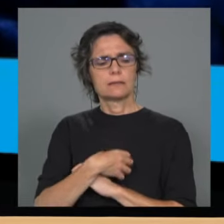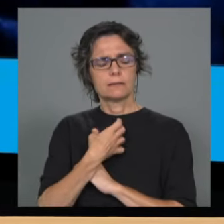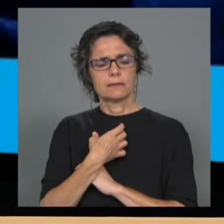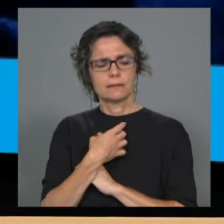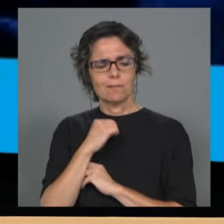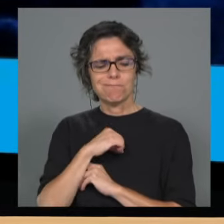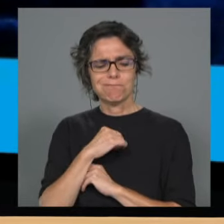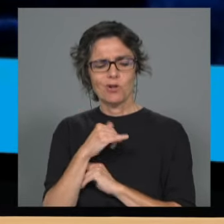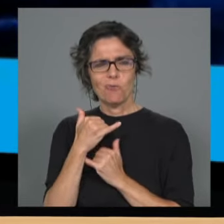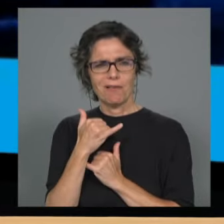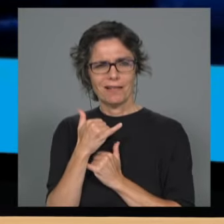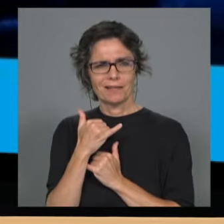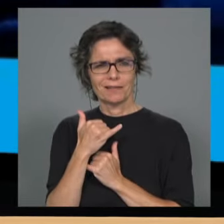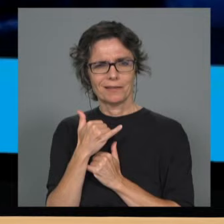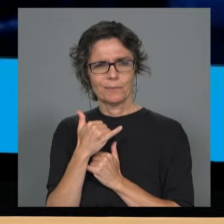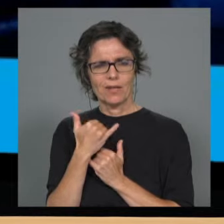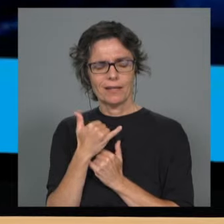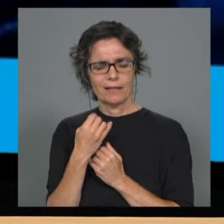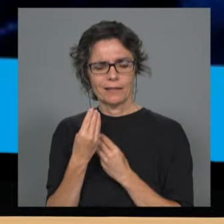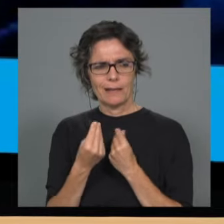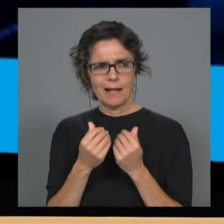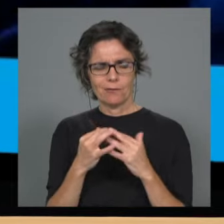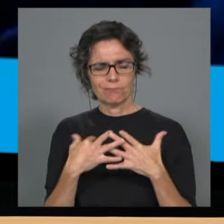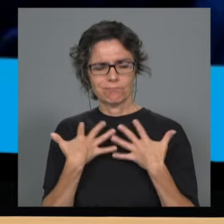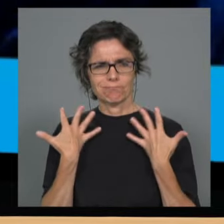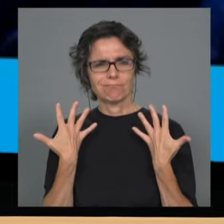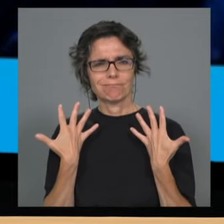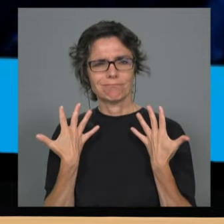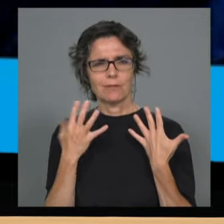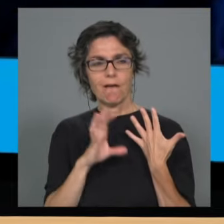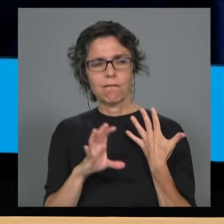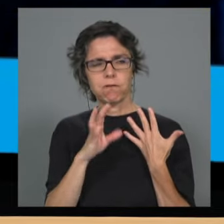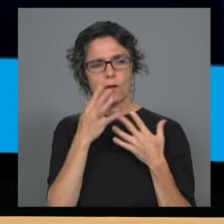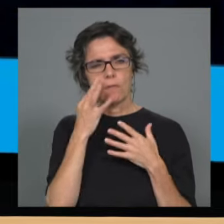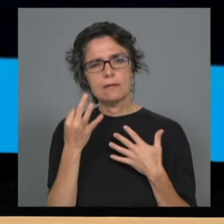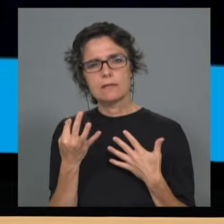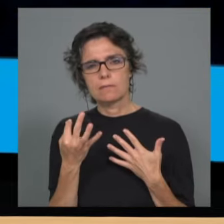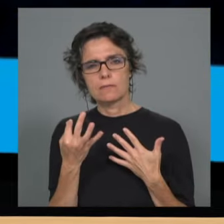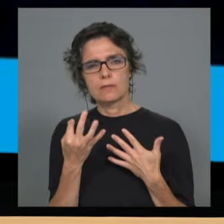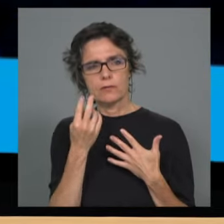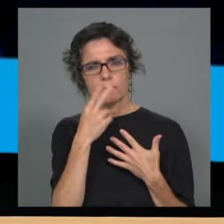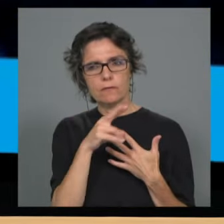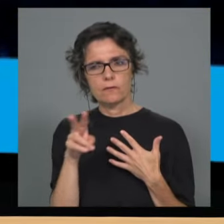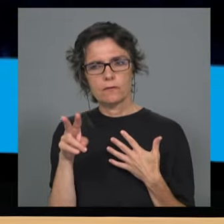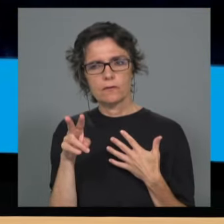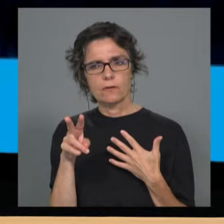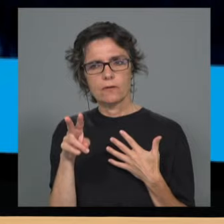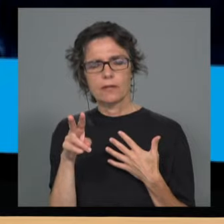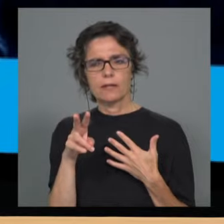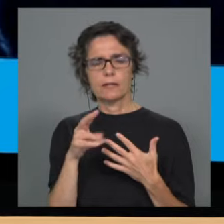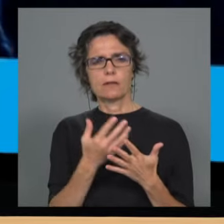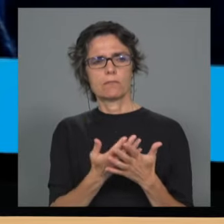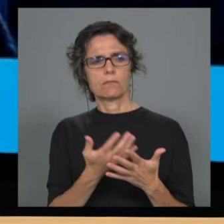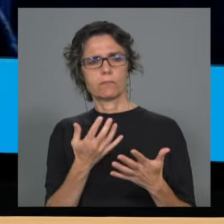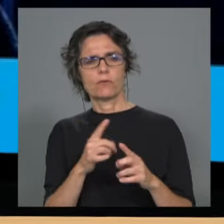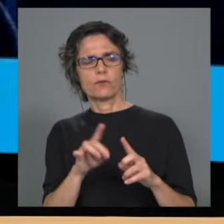alegria, uma alegria que contagiava na simplicidade, contrário por vezes a um certo rigorismo que nós tínhamos